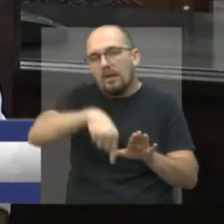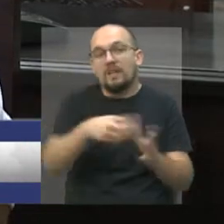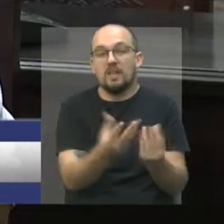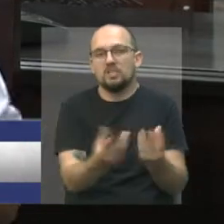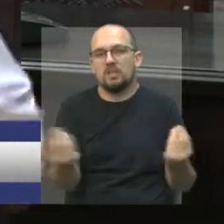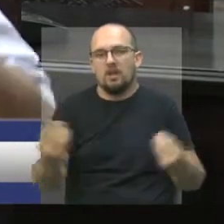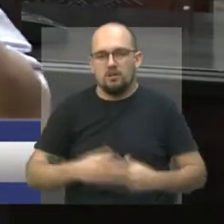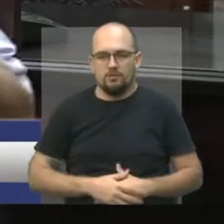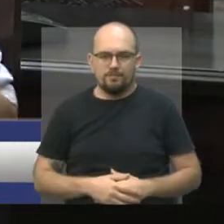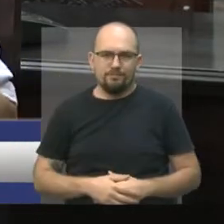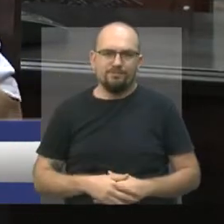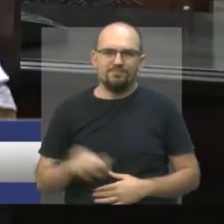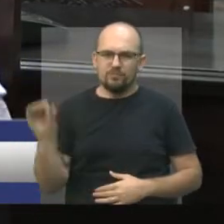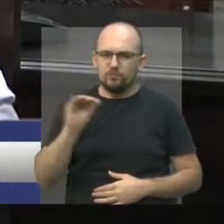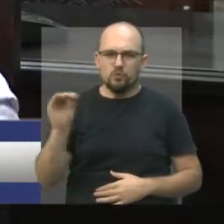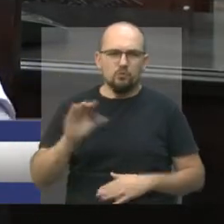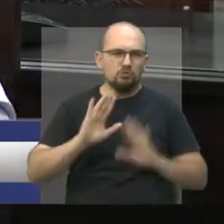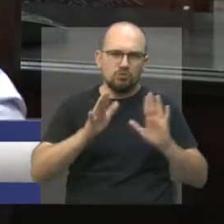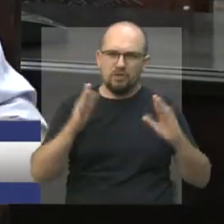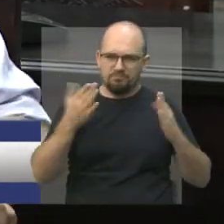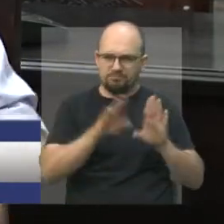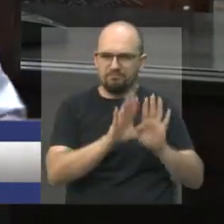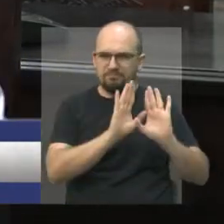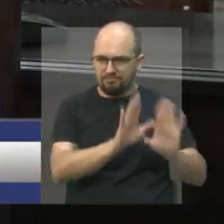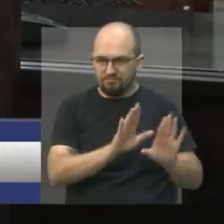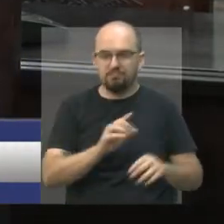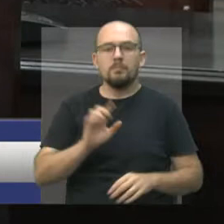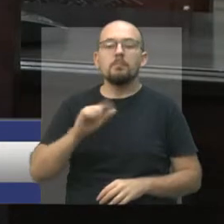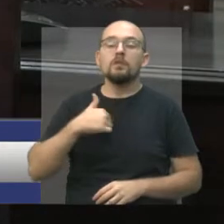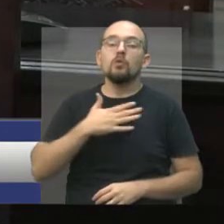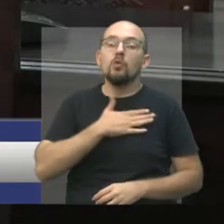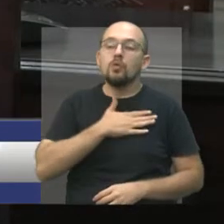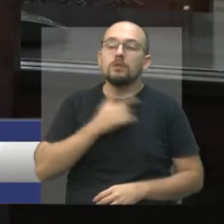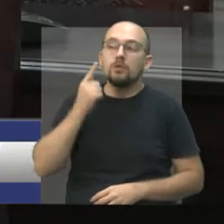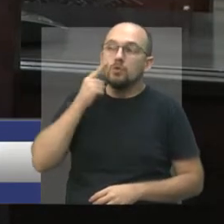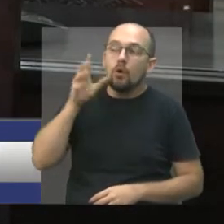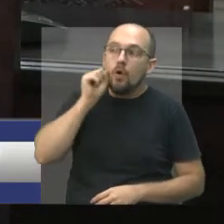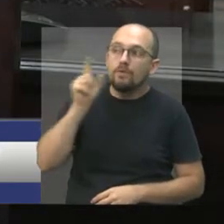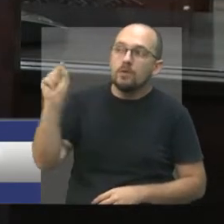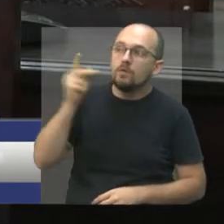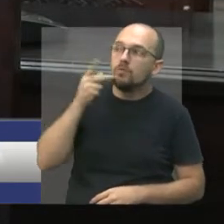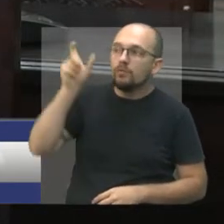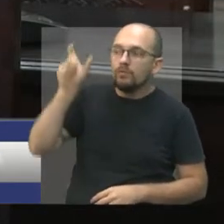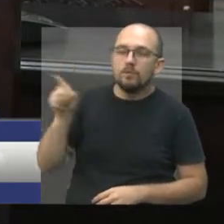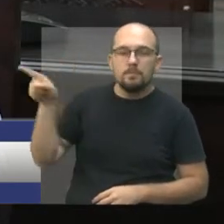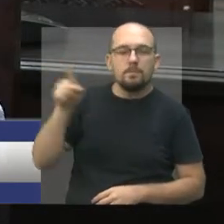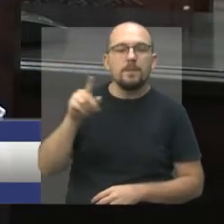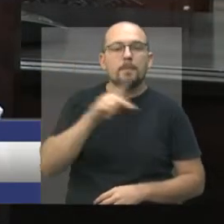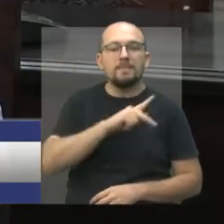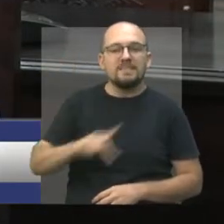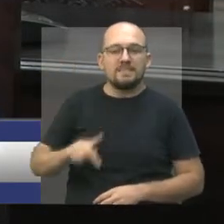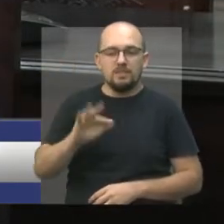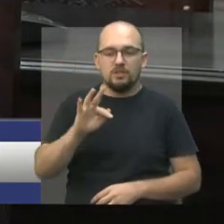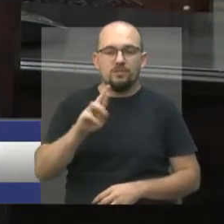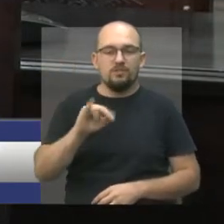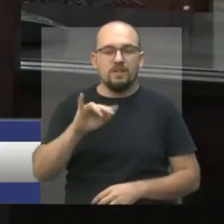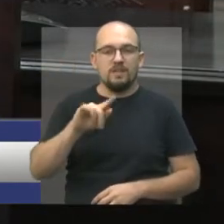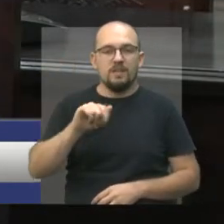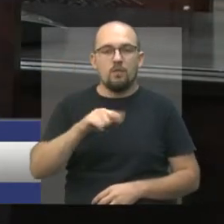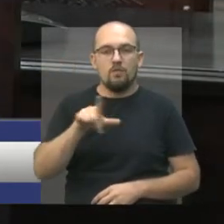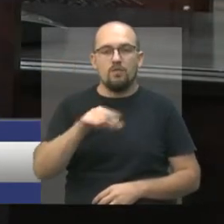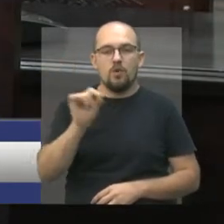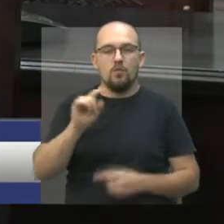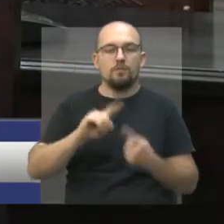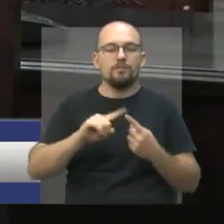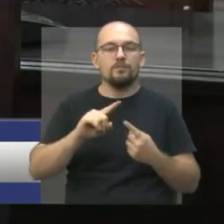encerrou a participação, eu gostaria de ouvir tanto a presidente da Associação do Residencial Frei Galvão, a Sandra, quanto